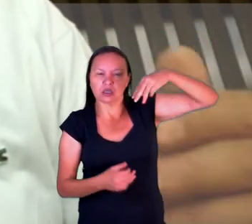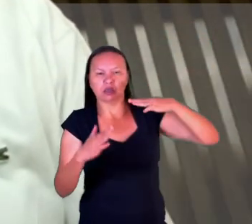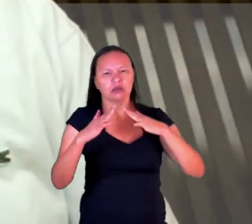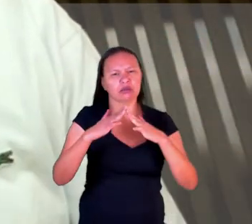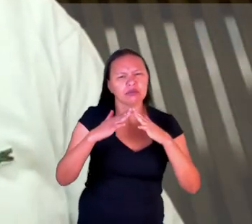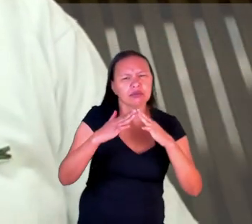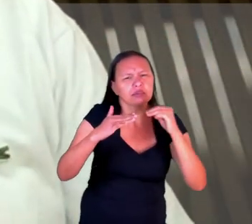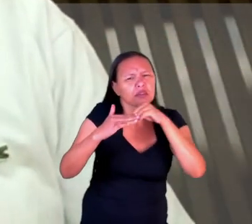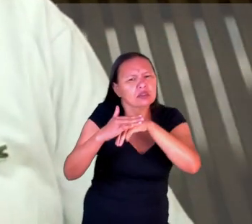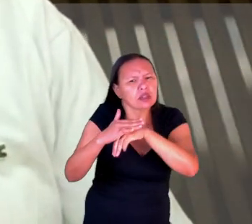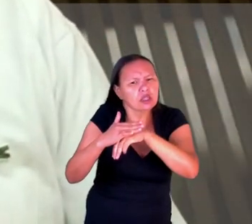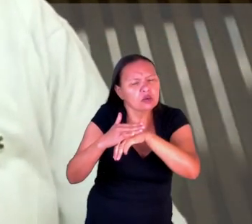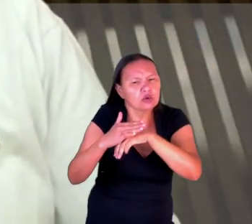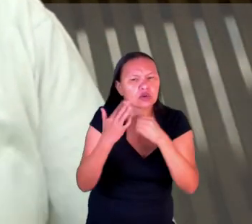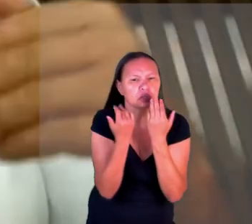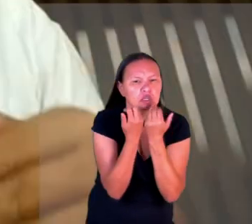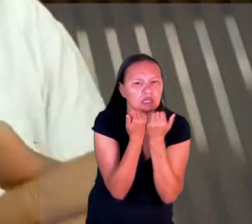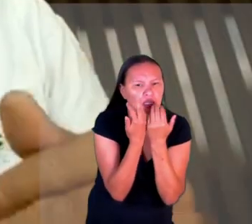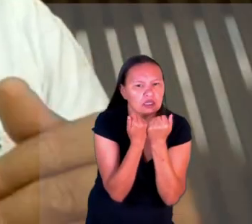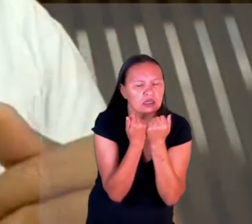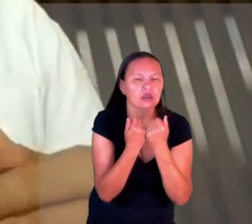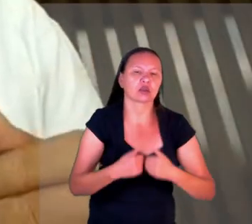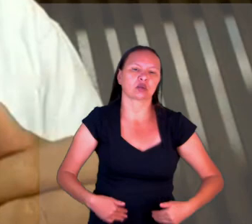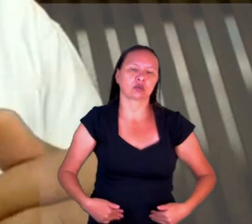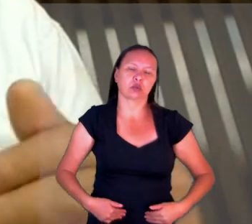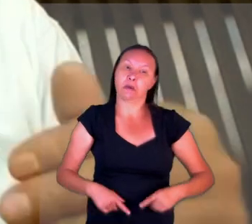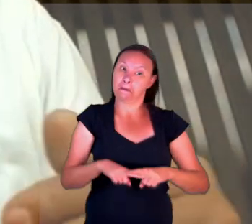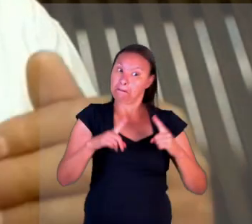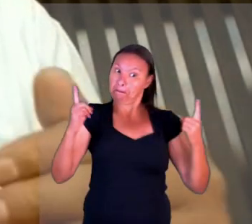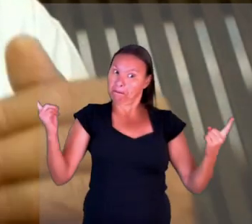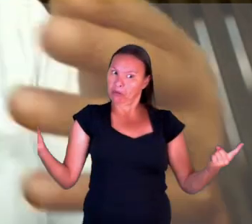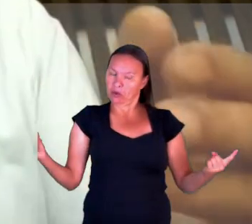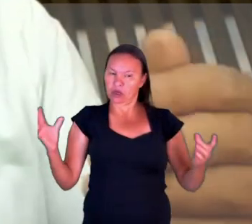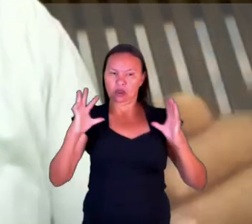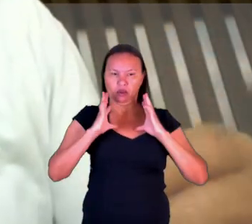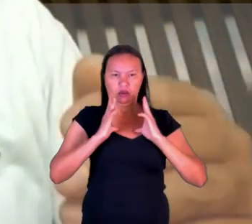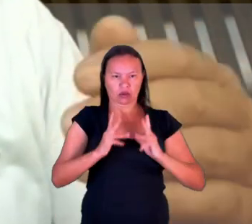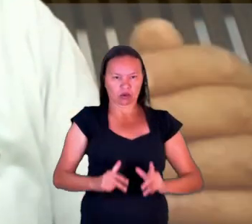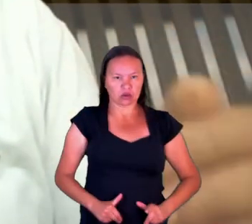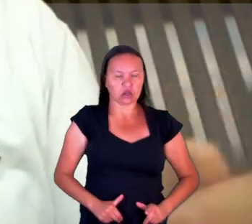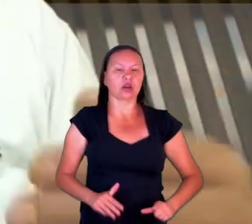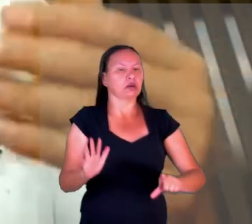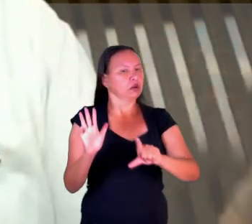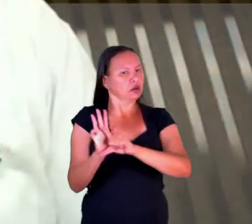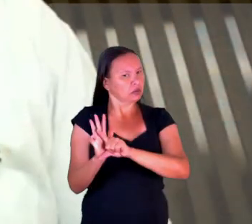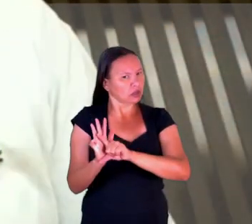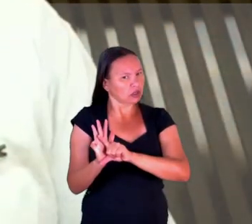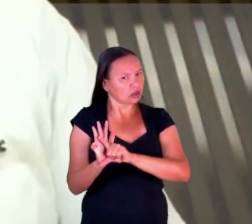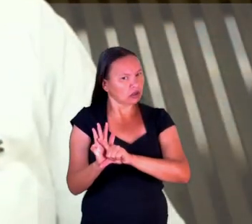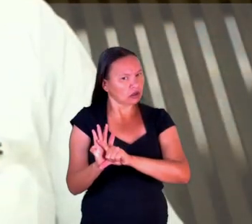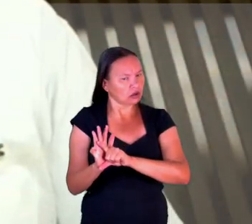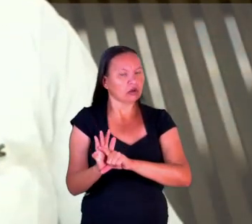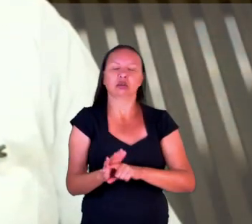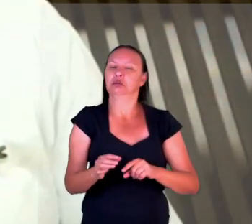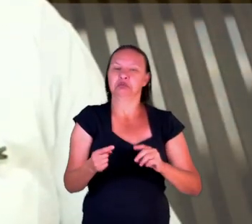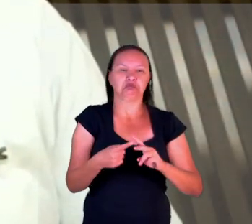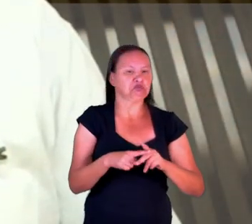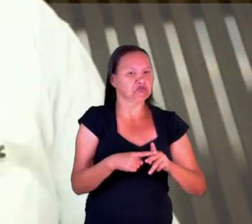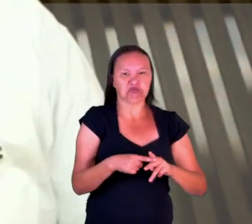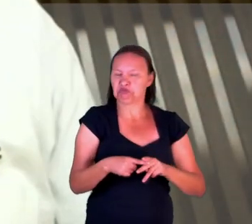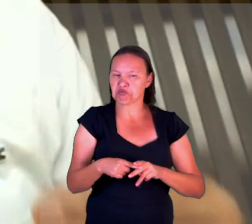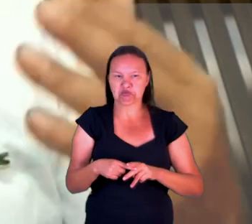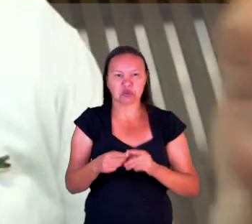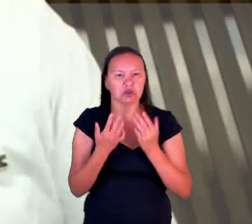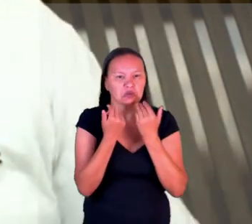rua você vai ter mais comida à disposição porém nenhum direito humano Alimentação adequada nenhuma adequação nessa nessa nessa